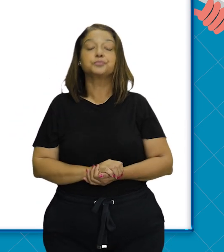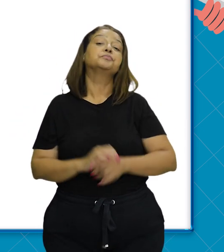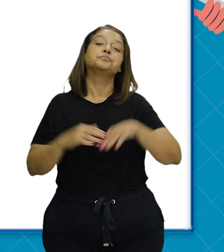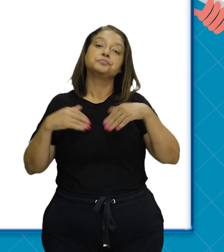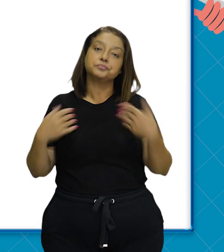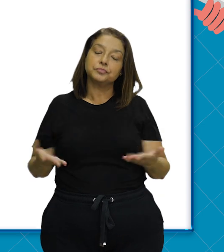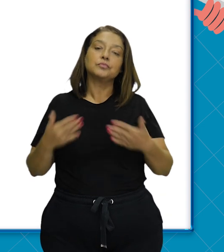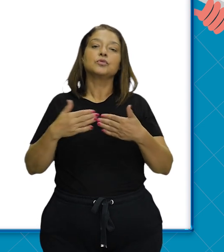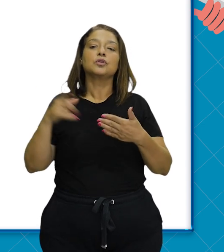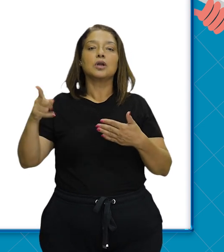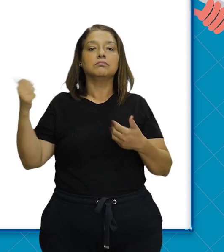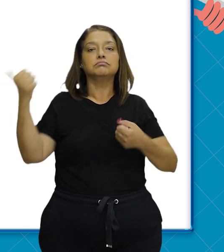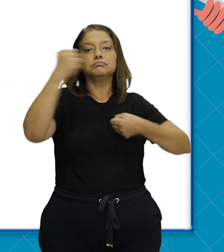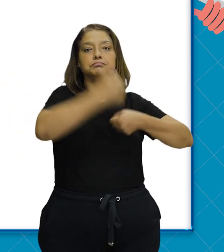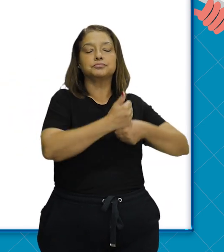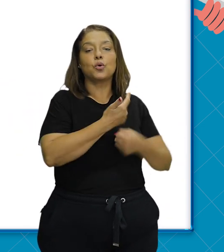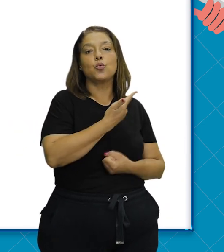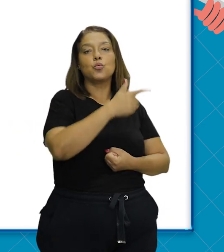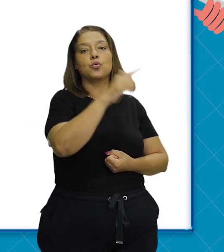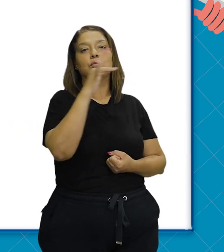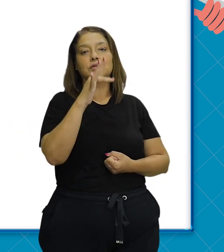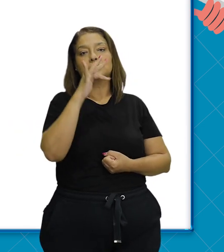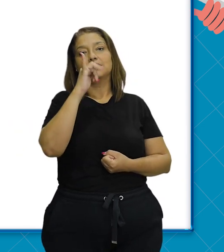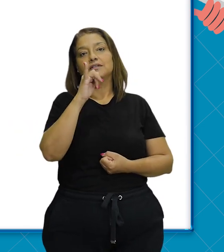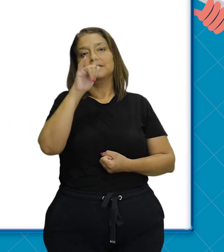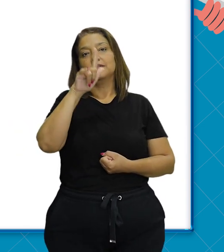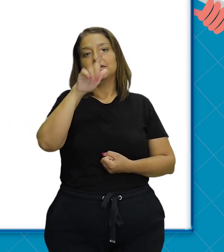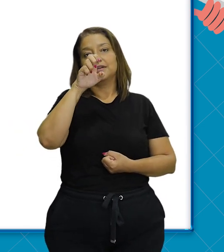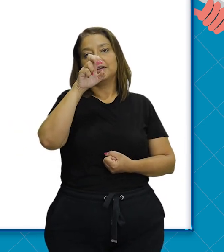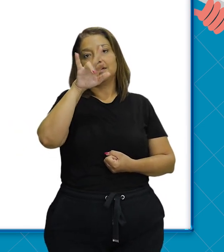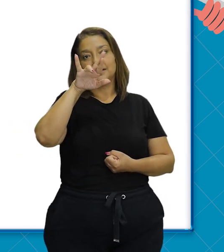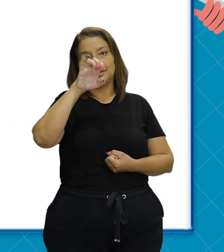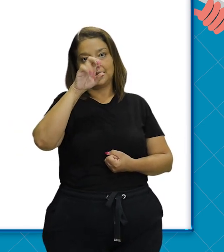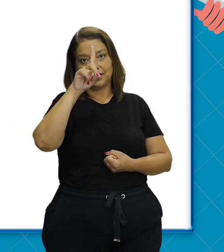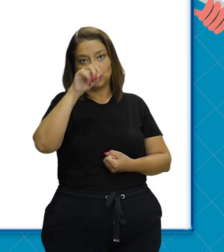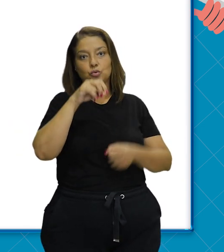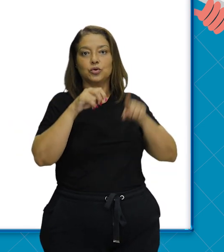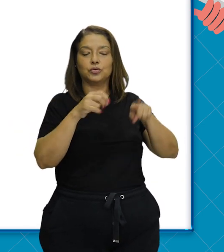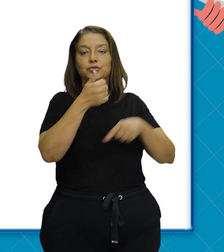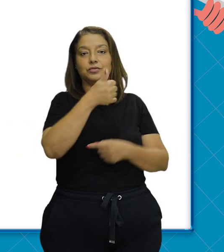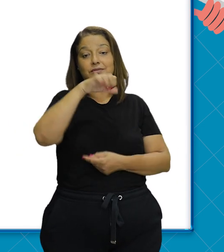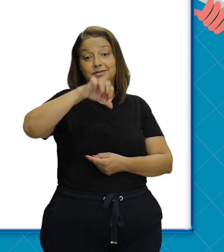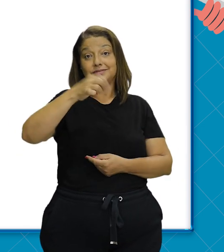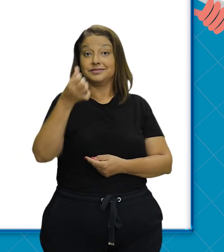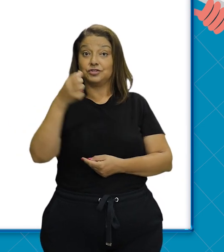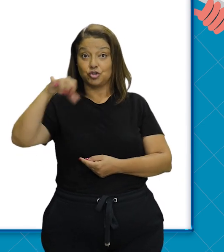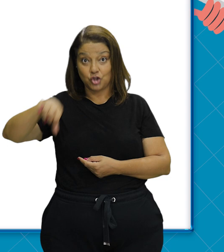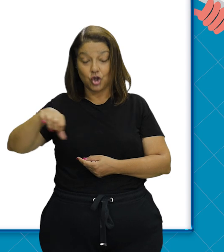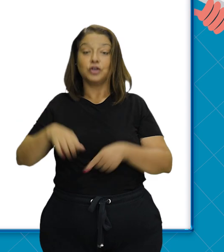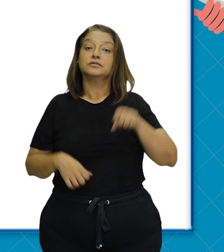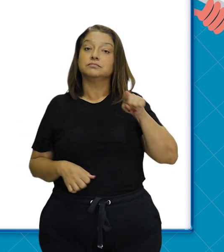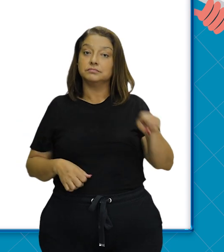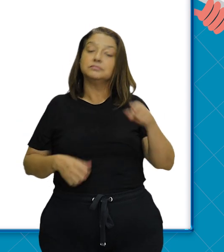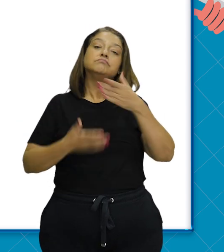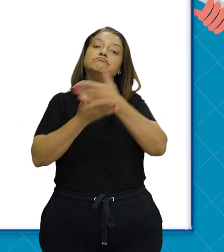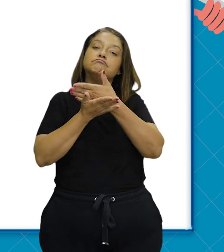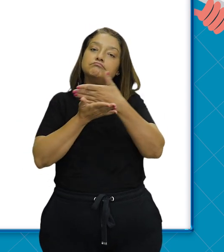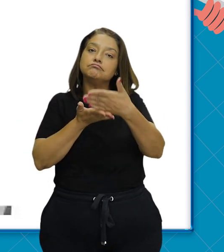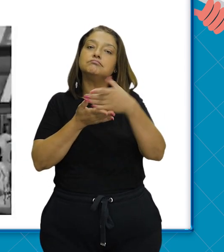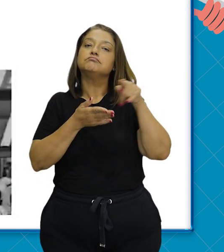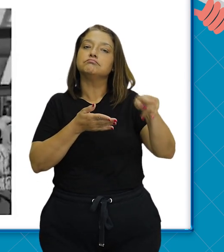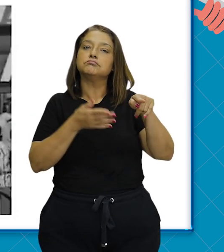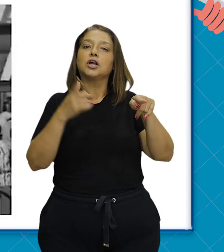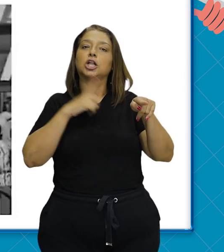Assim, passou o governo para João Figueiredo em 1979, que continuou a abertura. Logo ele assinou a Lei da